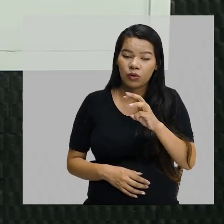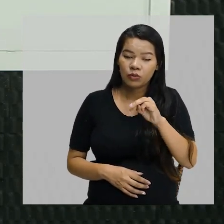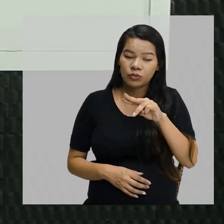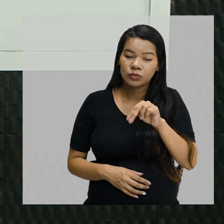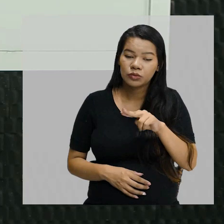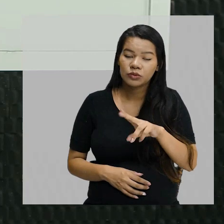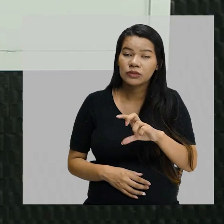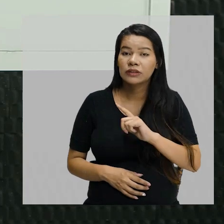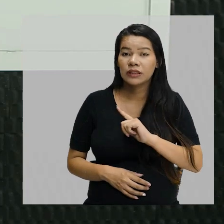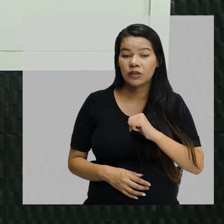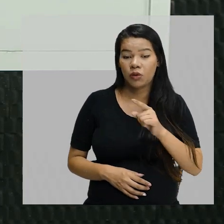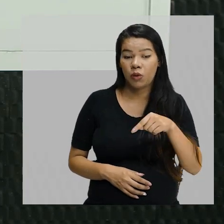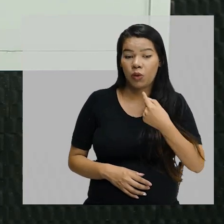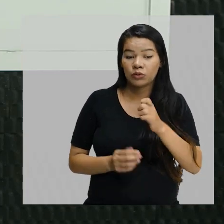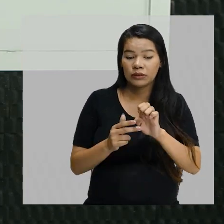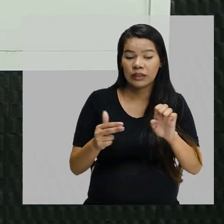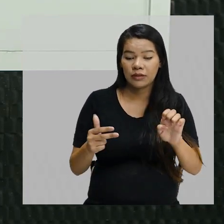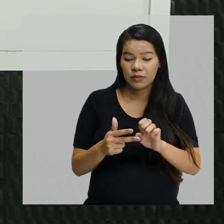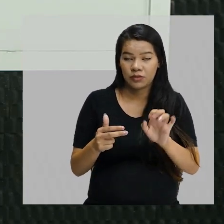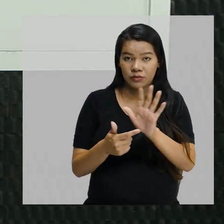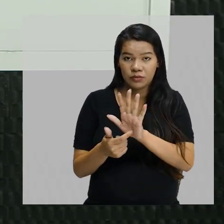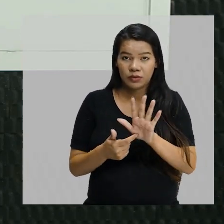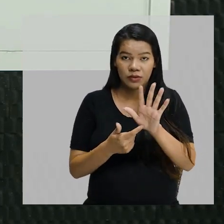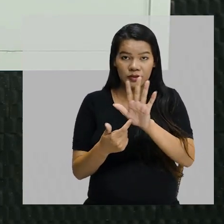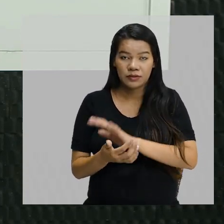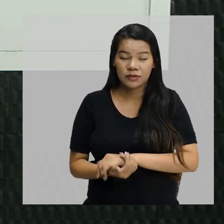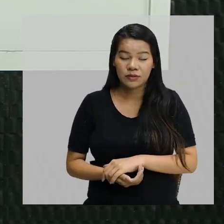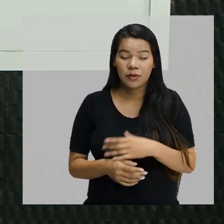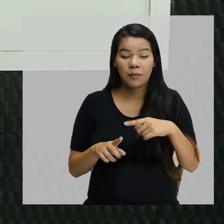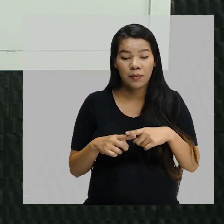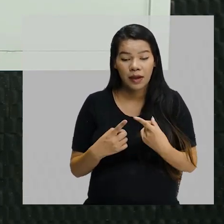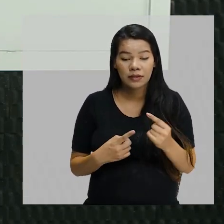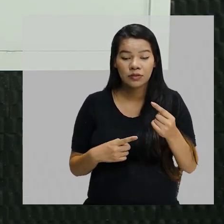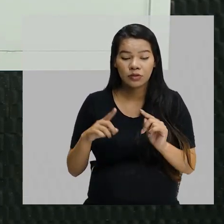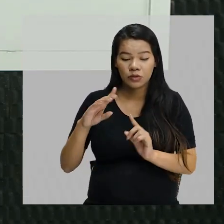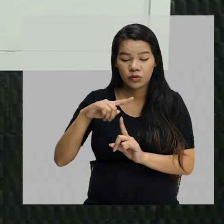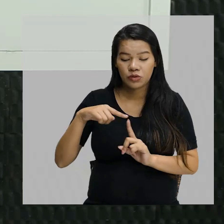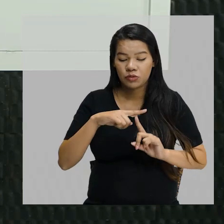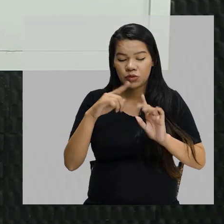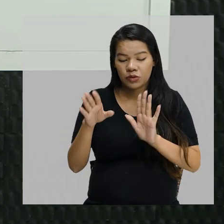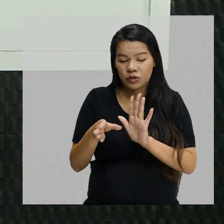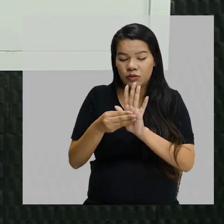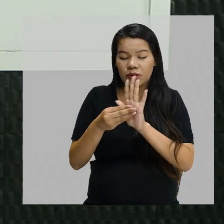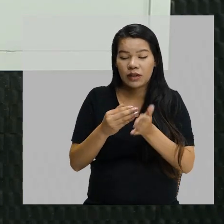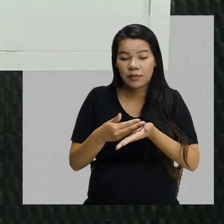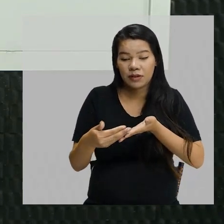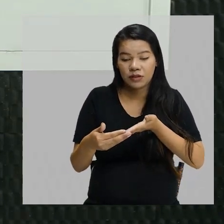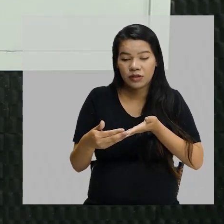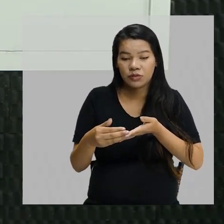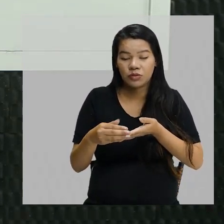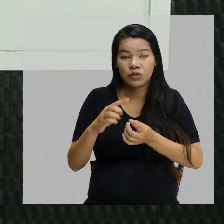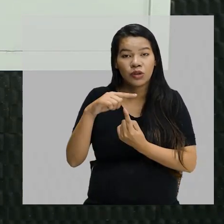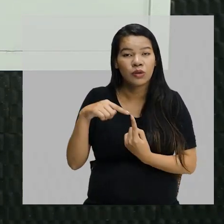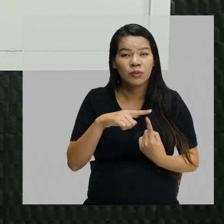exemplo a subjetividade aí vai tá mas veja só isso dentro dos tipos de conhecimento ok a partir das formas de